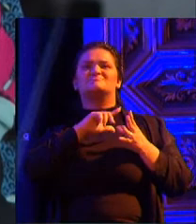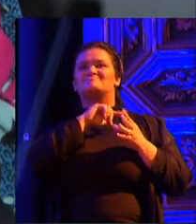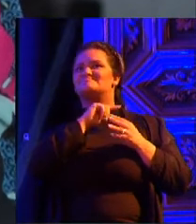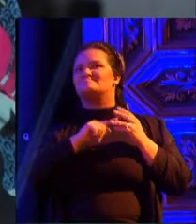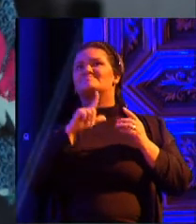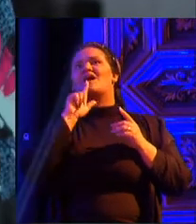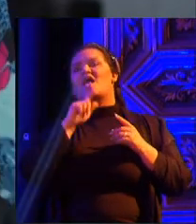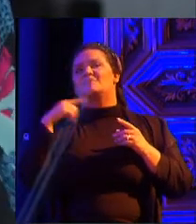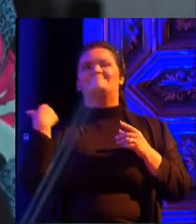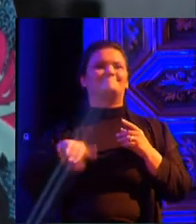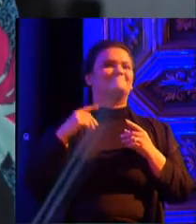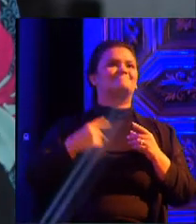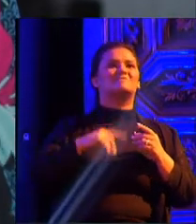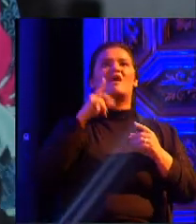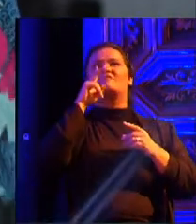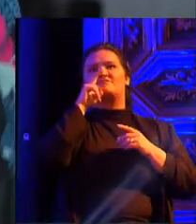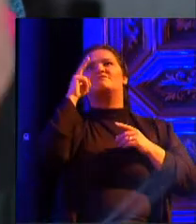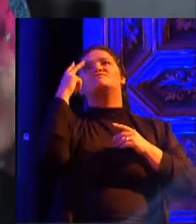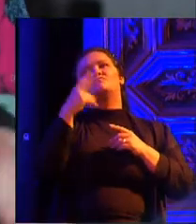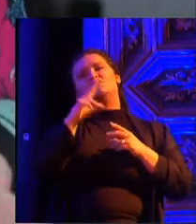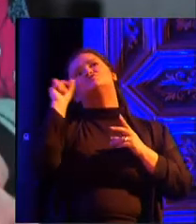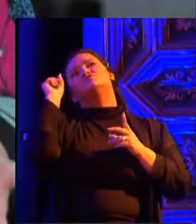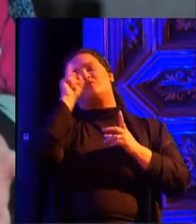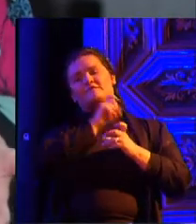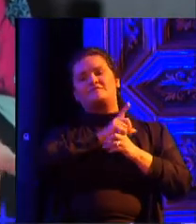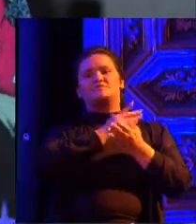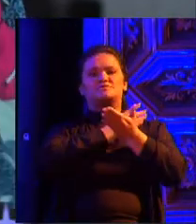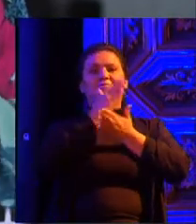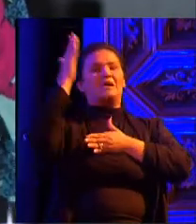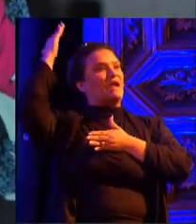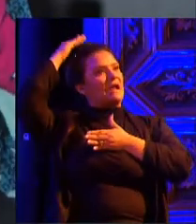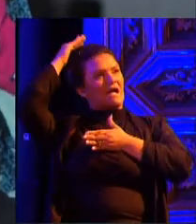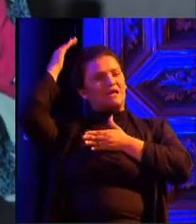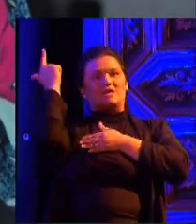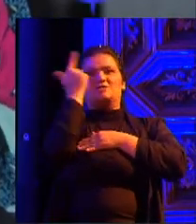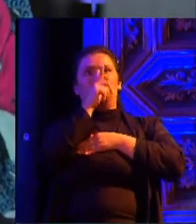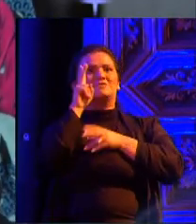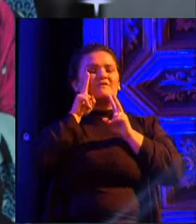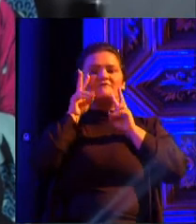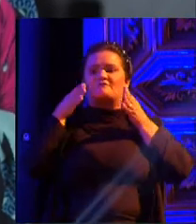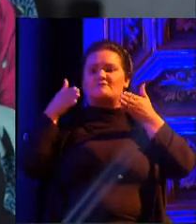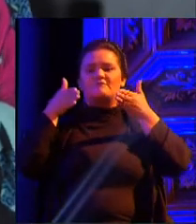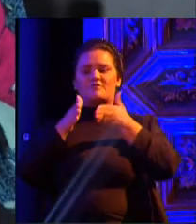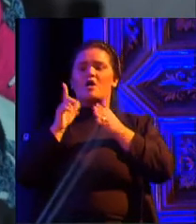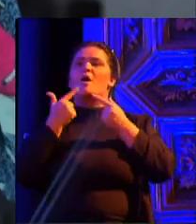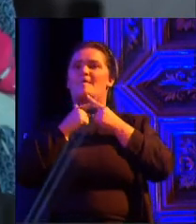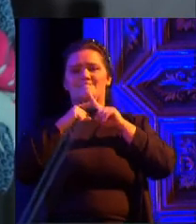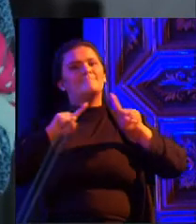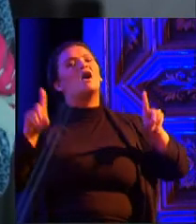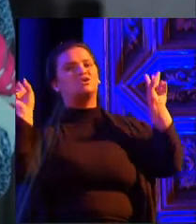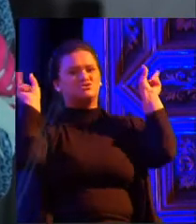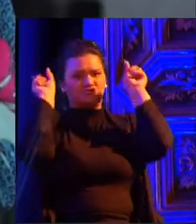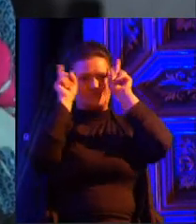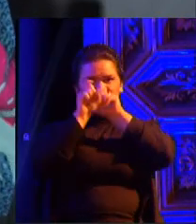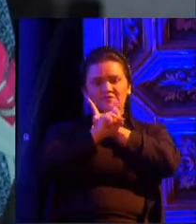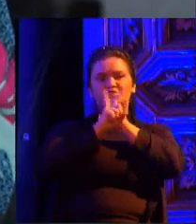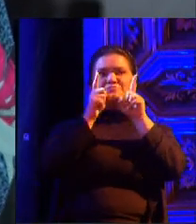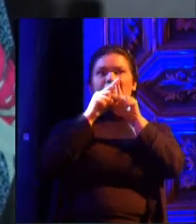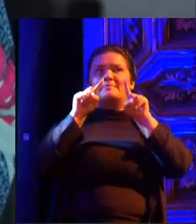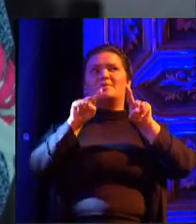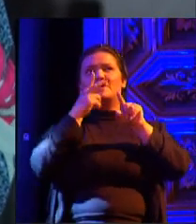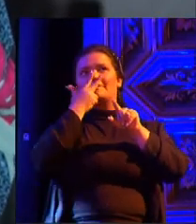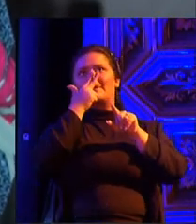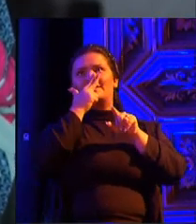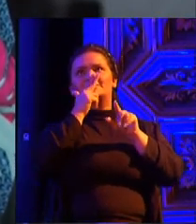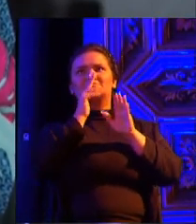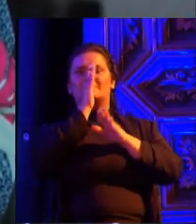picada é dura. Lá atrás, quando o Pará nem estava na moda ainda, era muito mais complexo, porque o Brasil terminava na